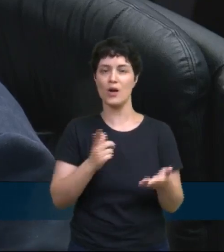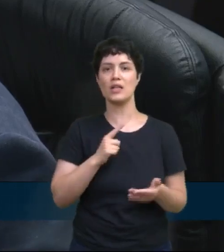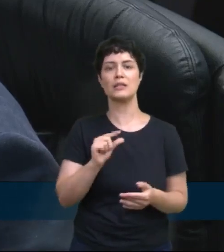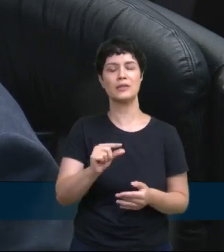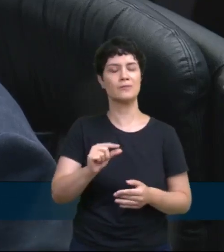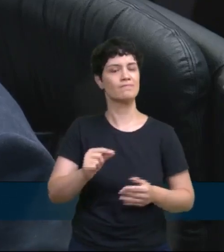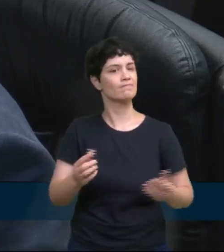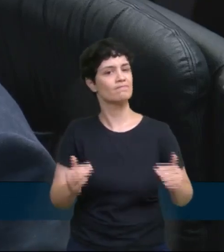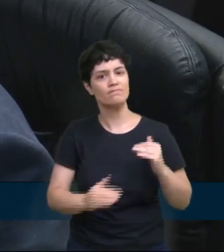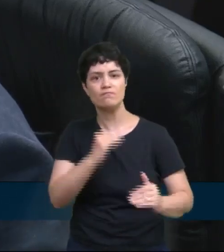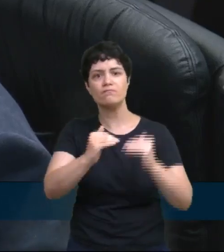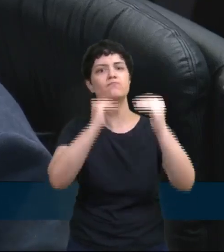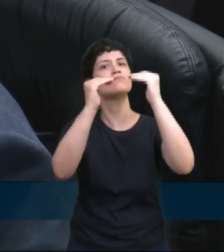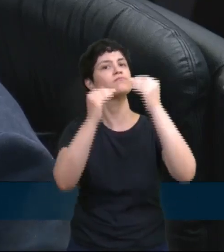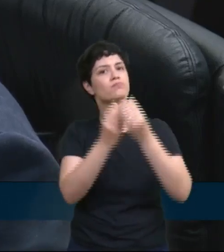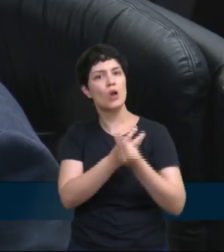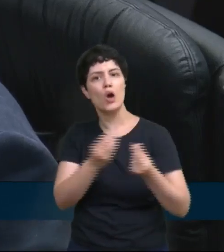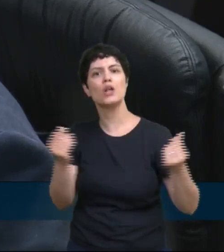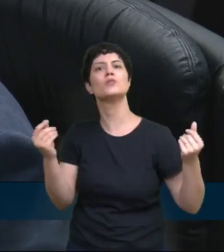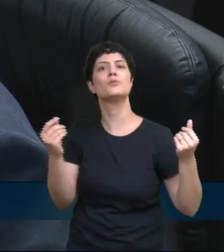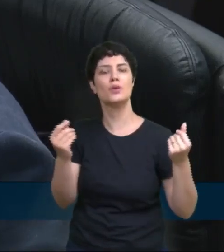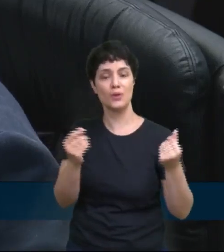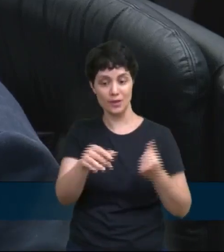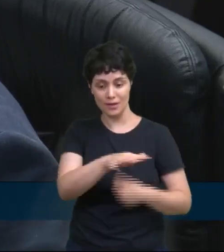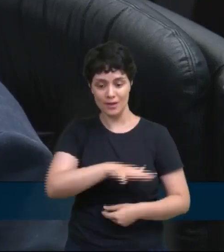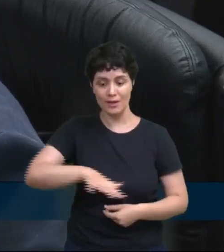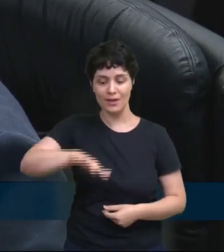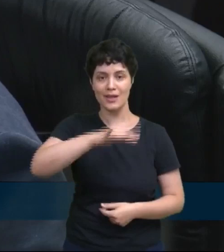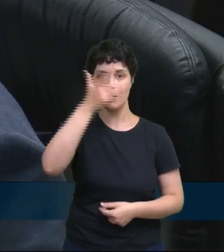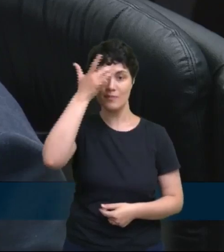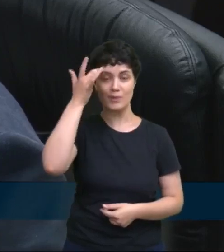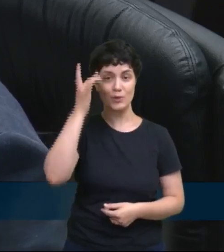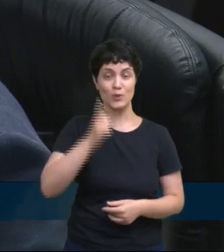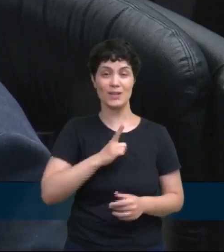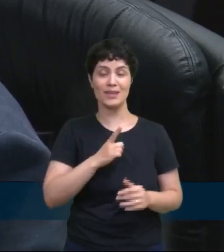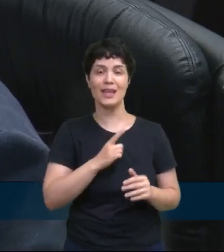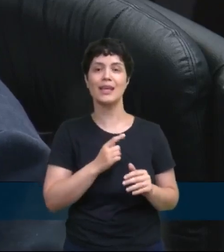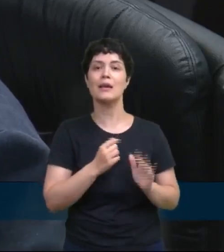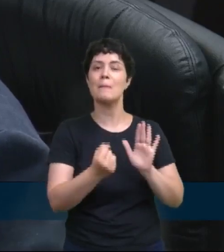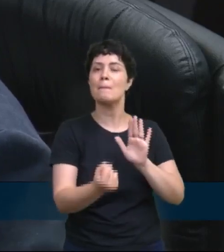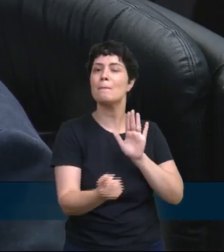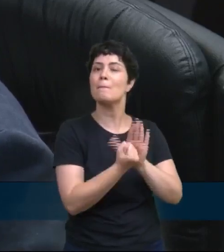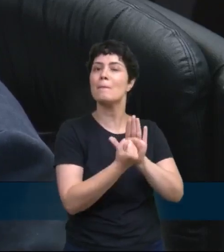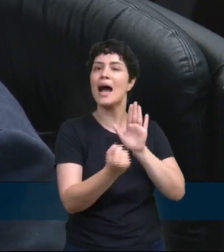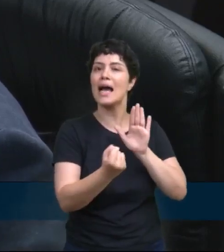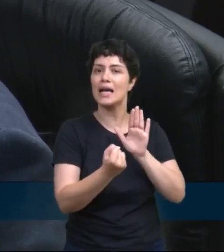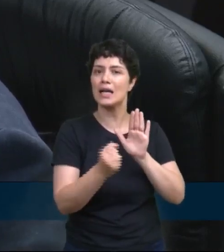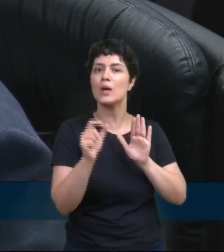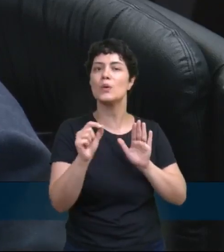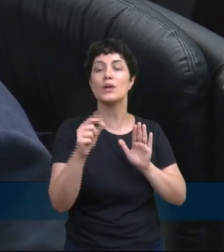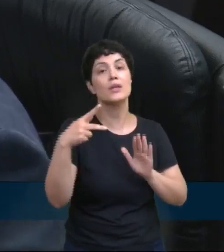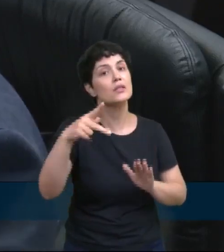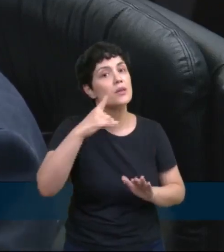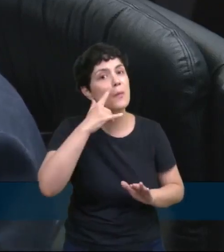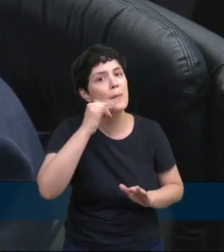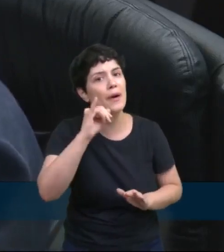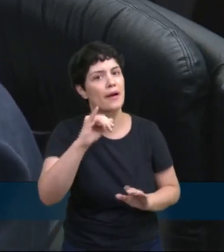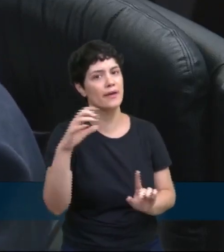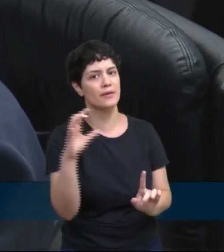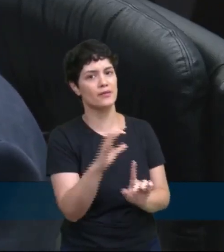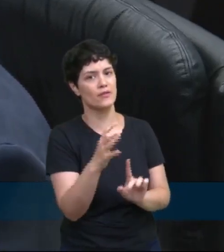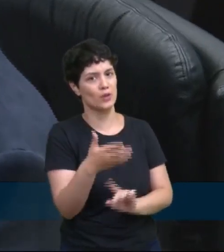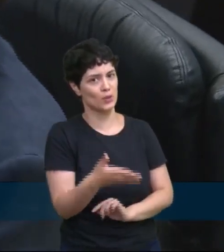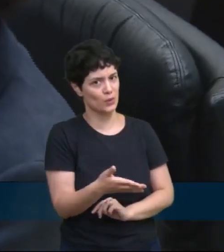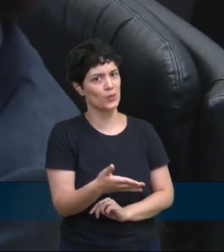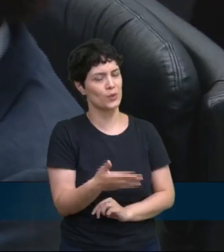nos sonhos daquelas pessoas, há a marca e as digitais do seu pai. Obrigado, então, Renato. Fica a minha